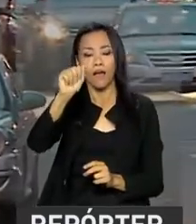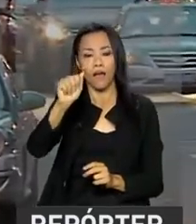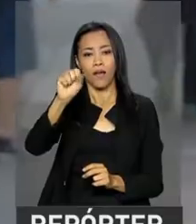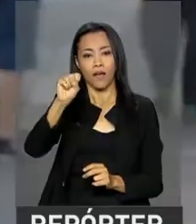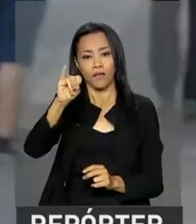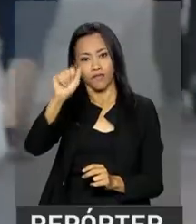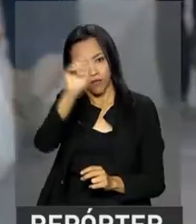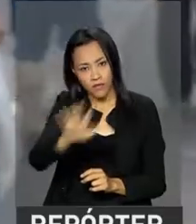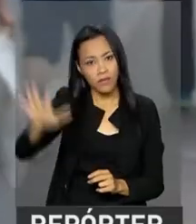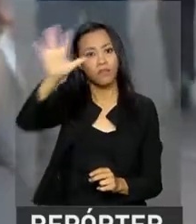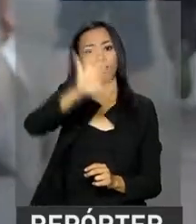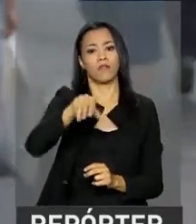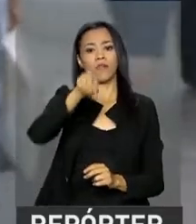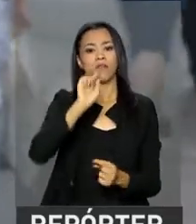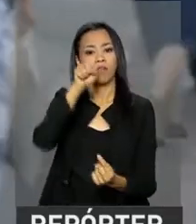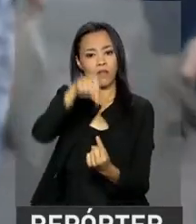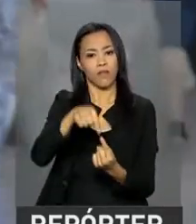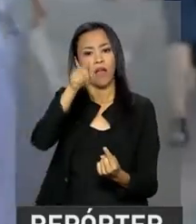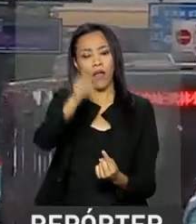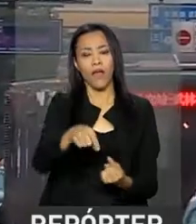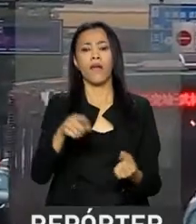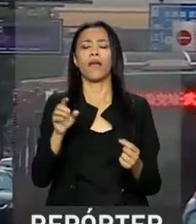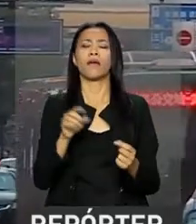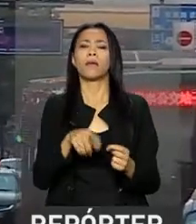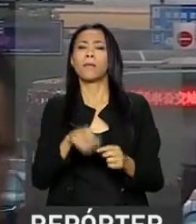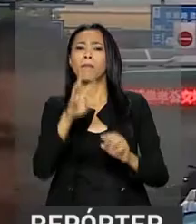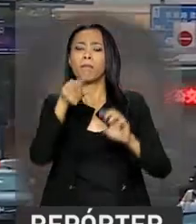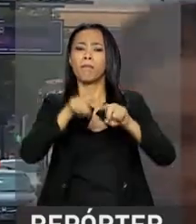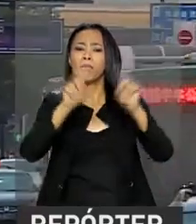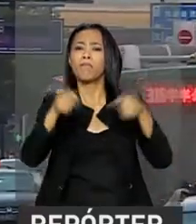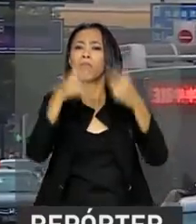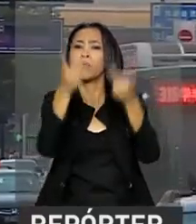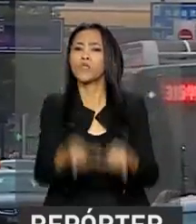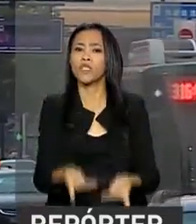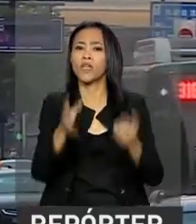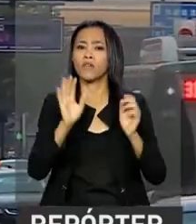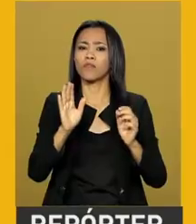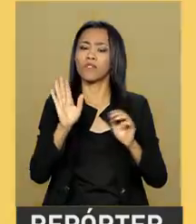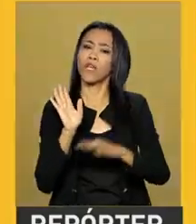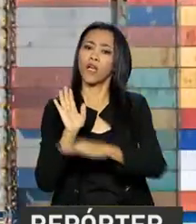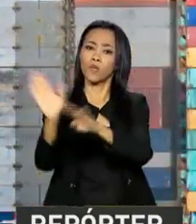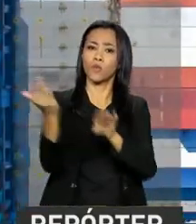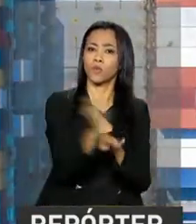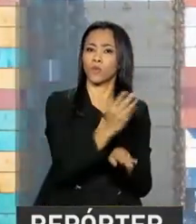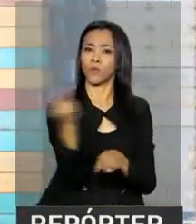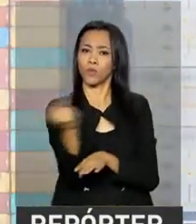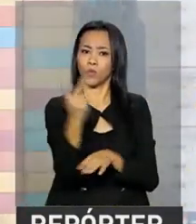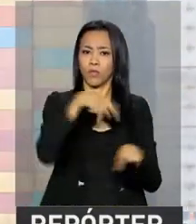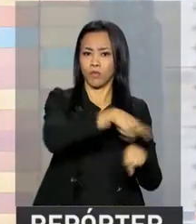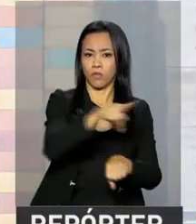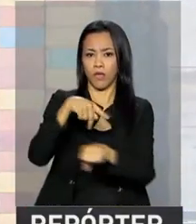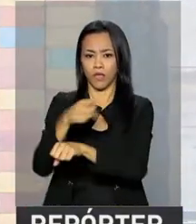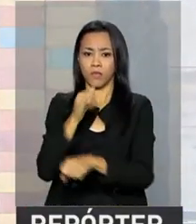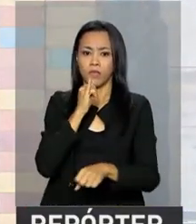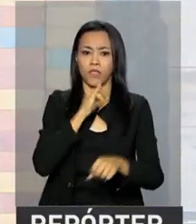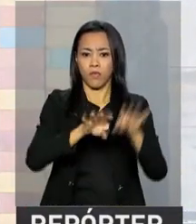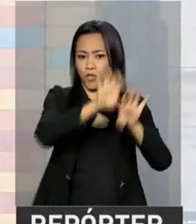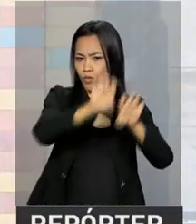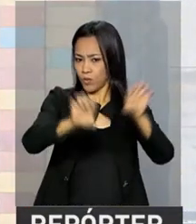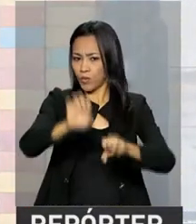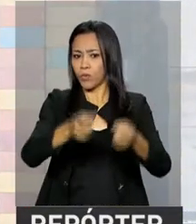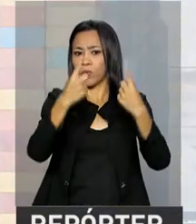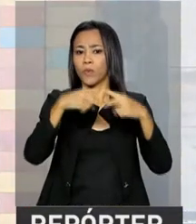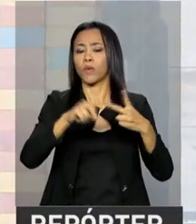mecanismo de cooperação para financiar projetos que atendam o brasil ea china projetos nas áreas de infraestrutura logística